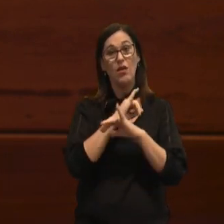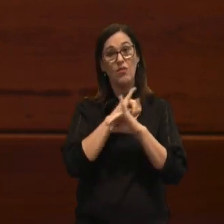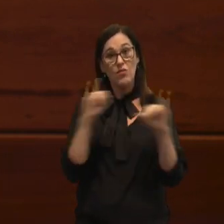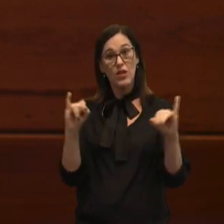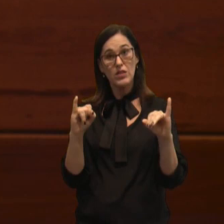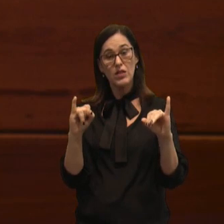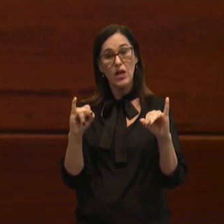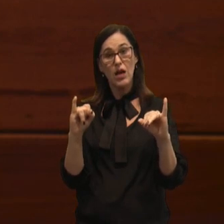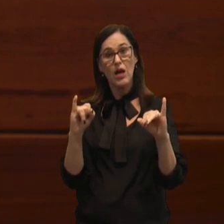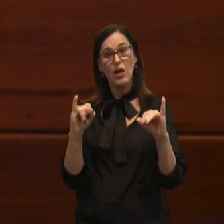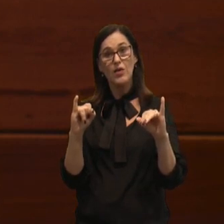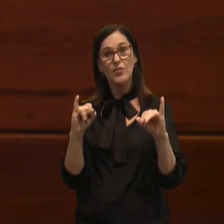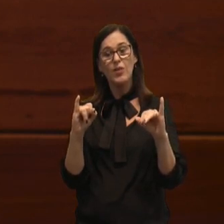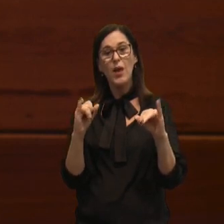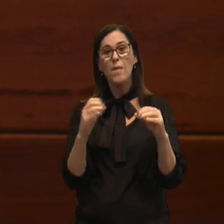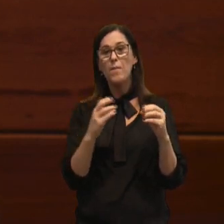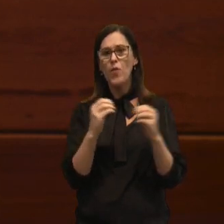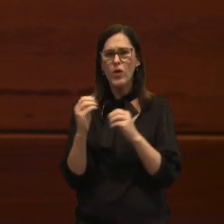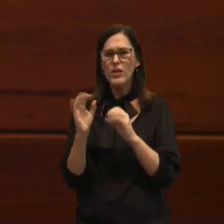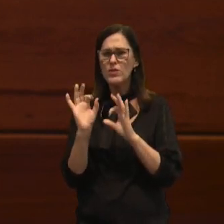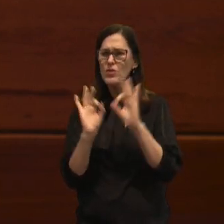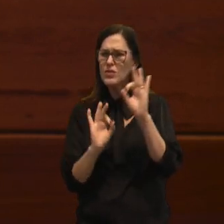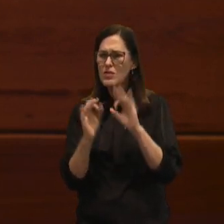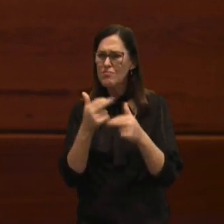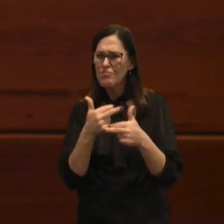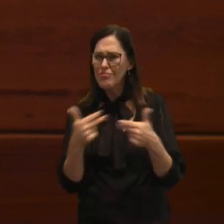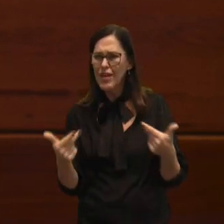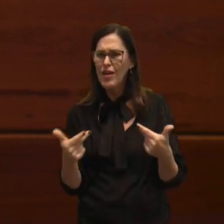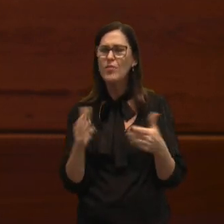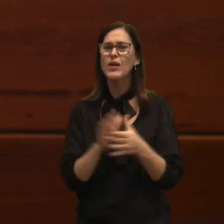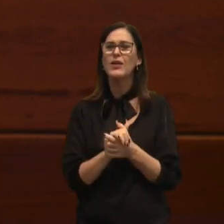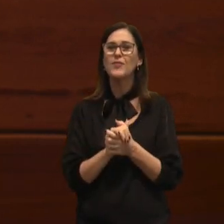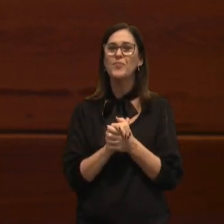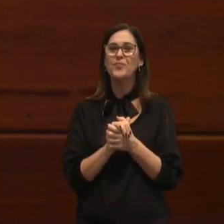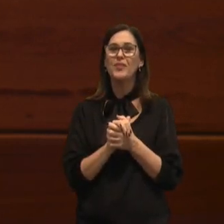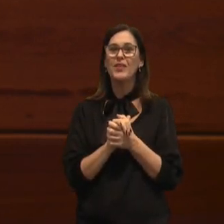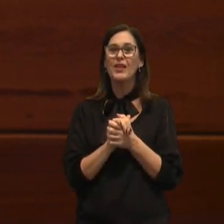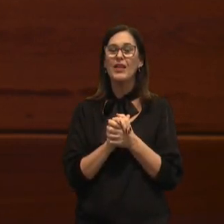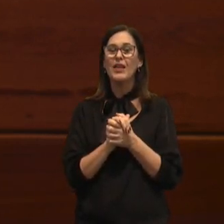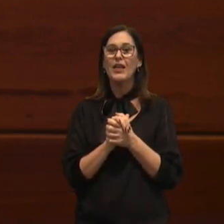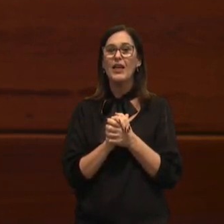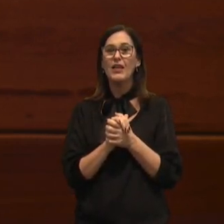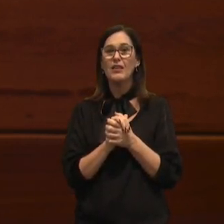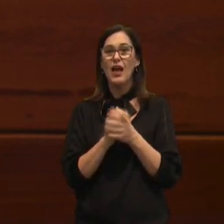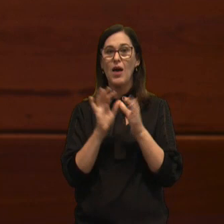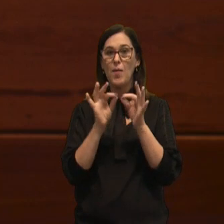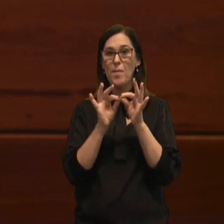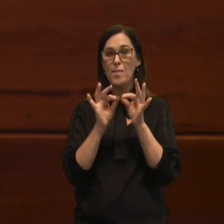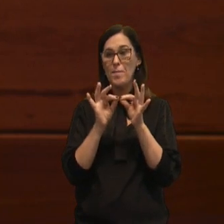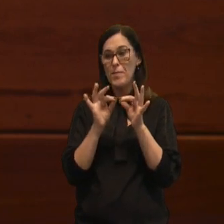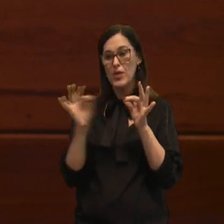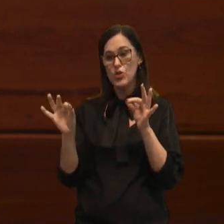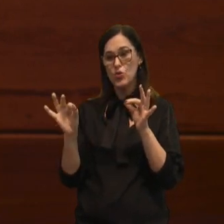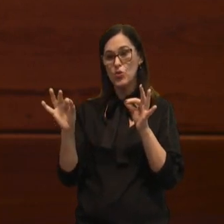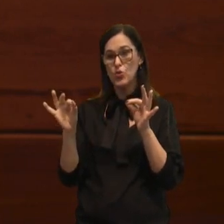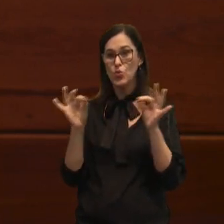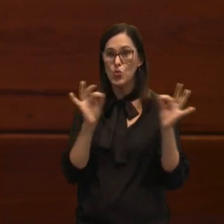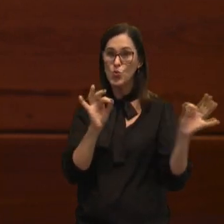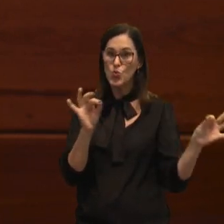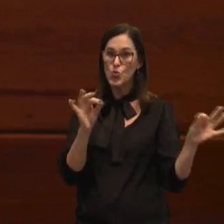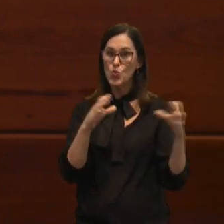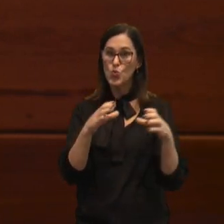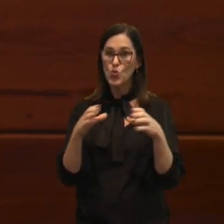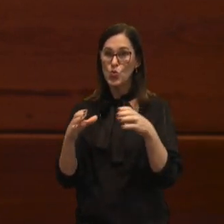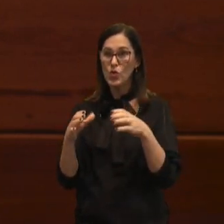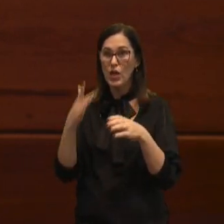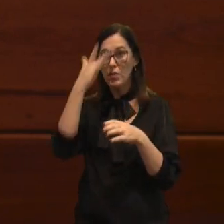nós já temos muitas coisas preparadas, nós já temos inclusive a medição dos espaços aqui, para que nós possamos